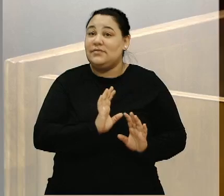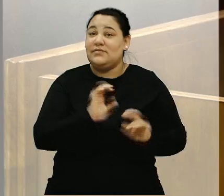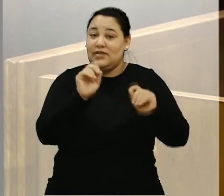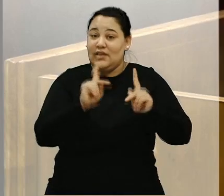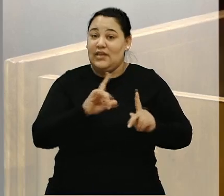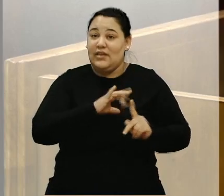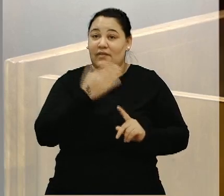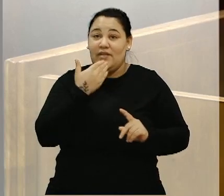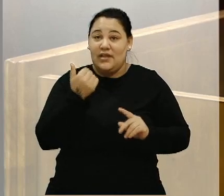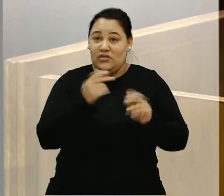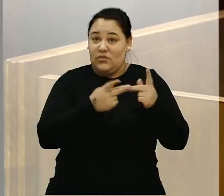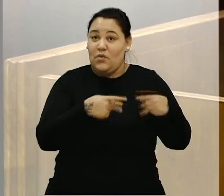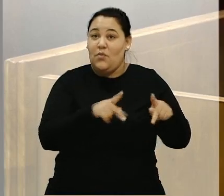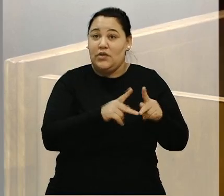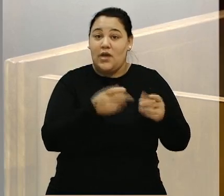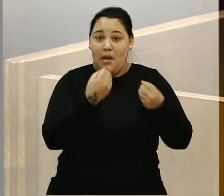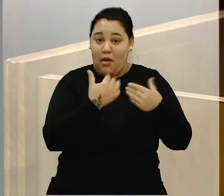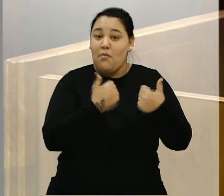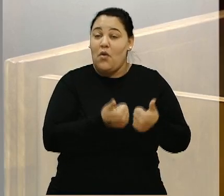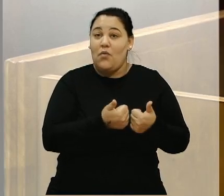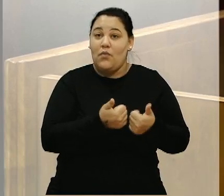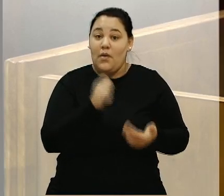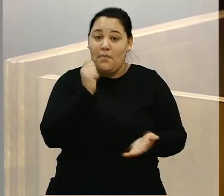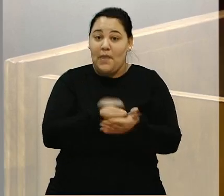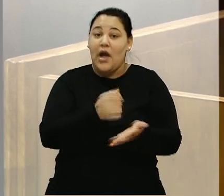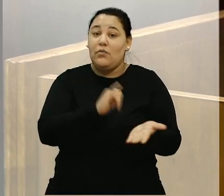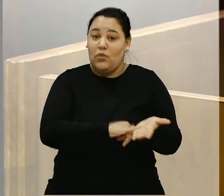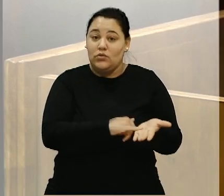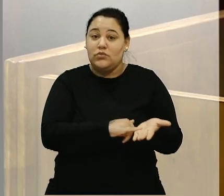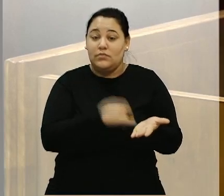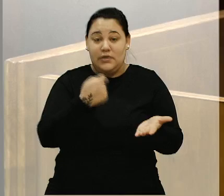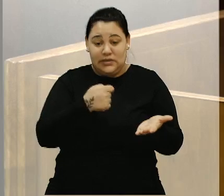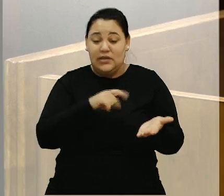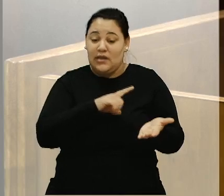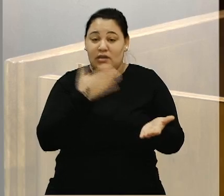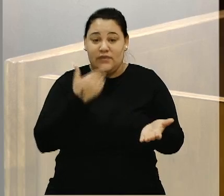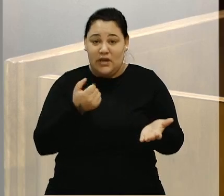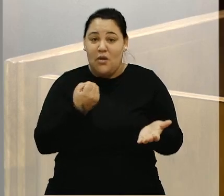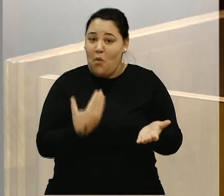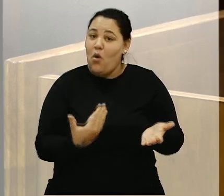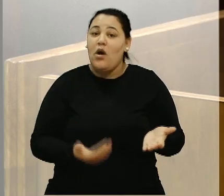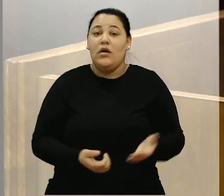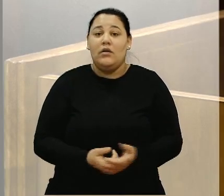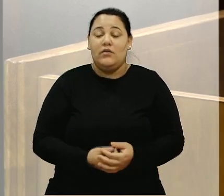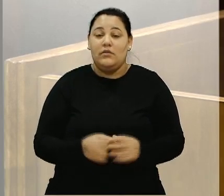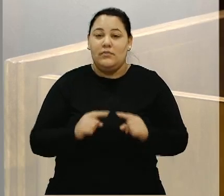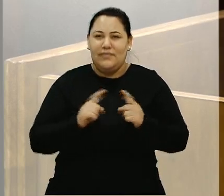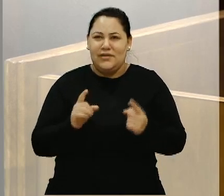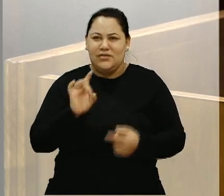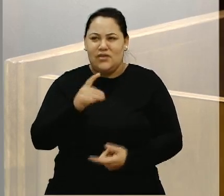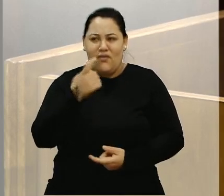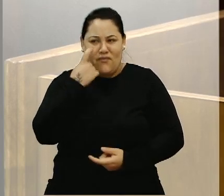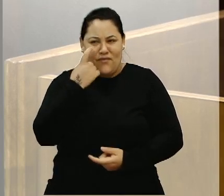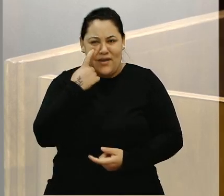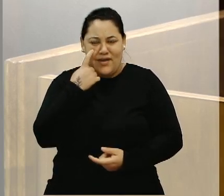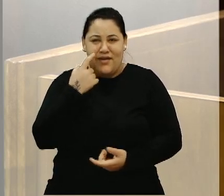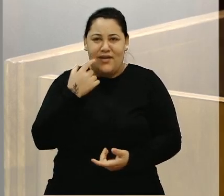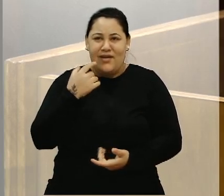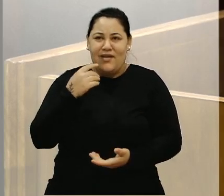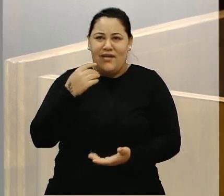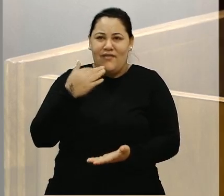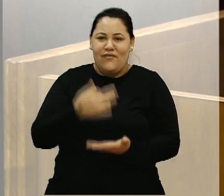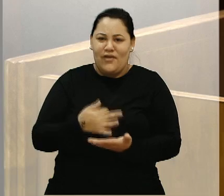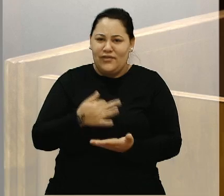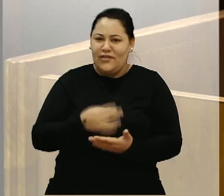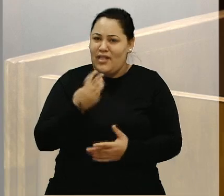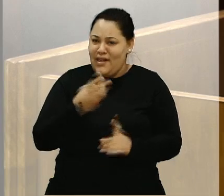beneficiando é a população. Isso é bom, eles pagam impostos. Eles precisam, mas só ver faltando 3 meses para a